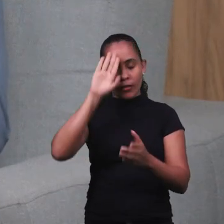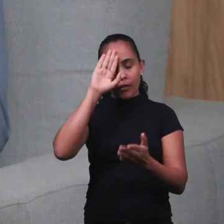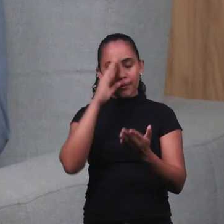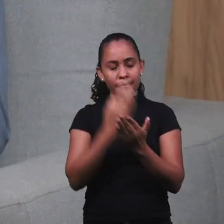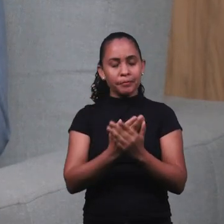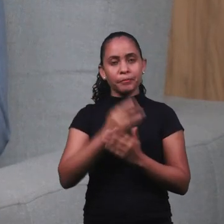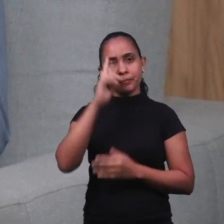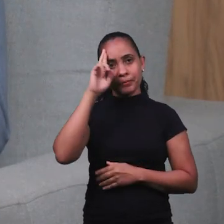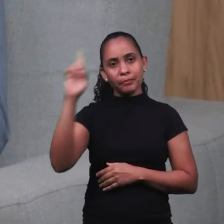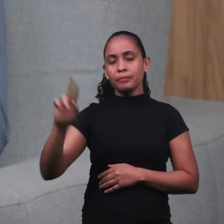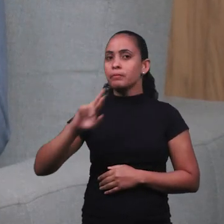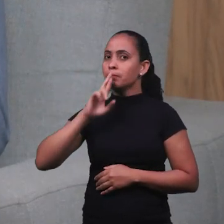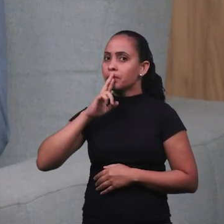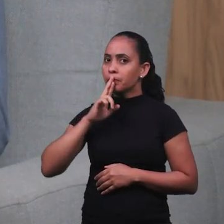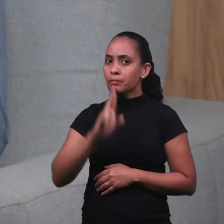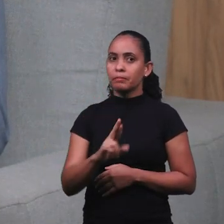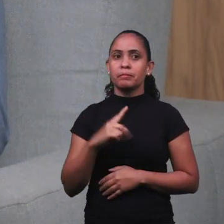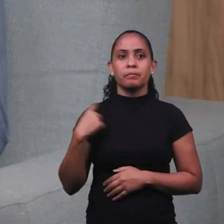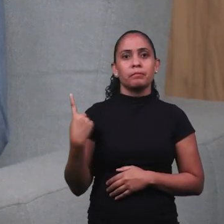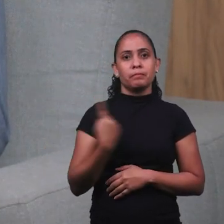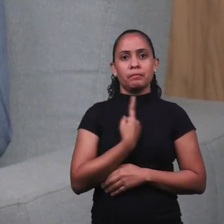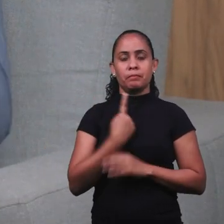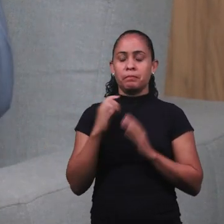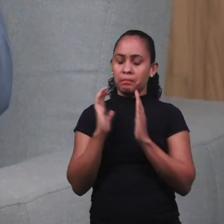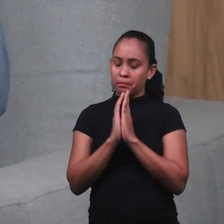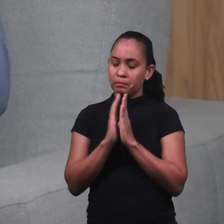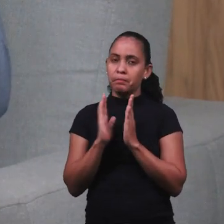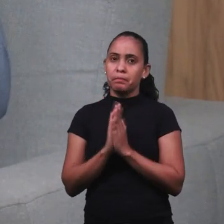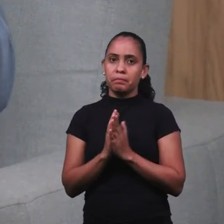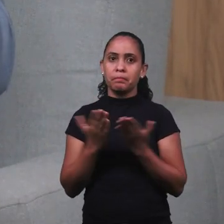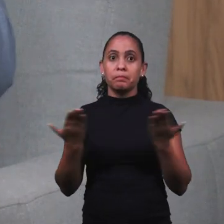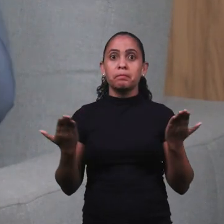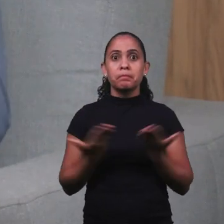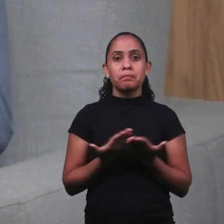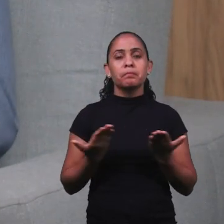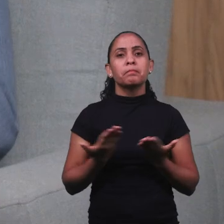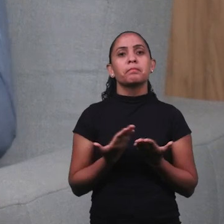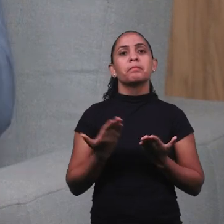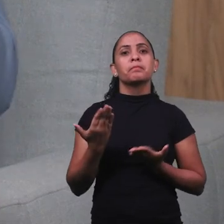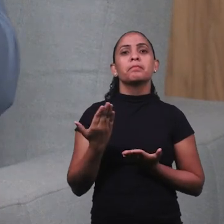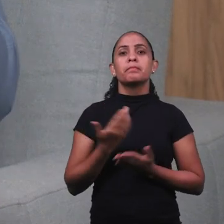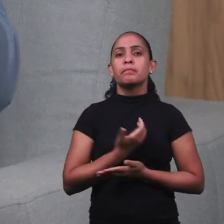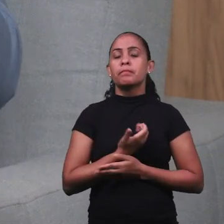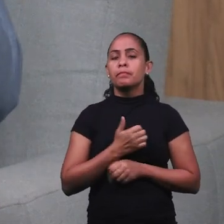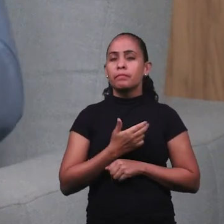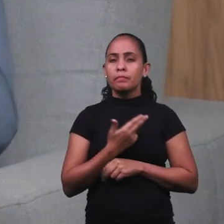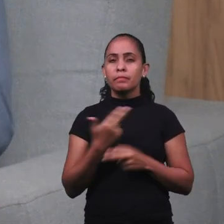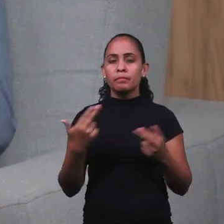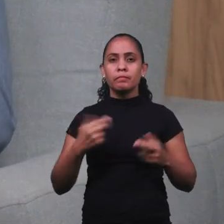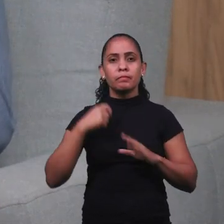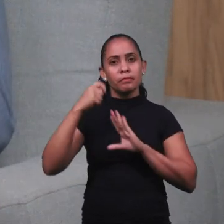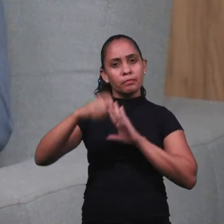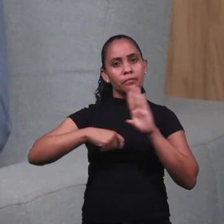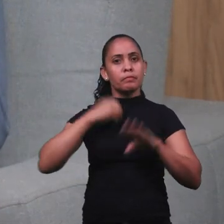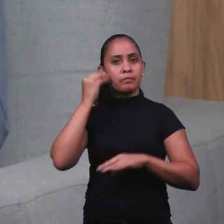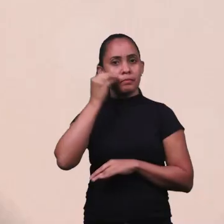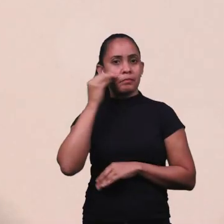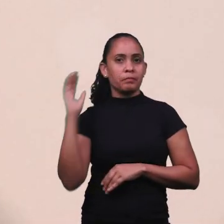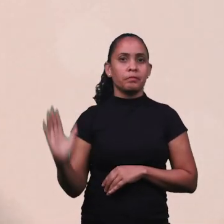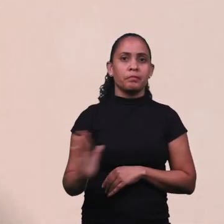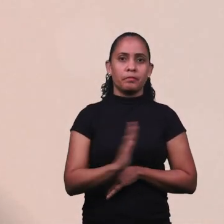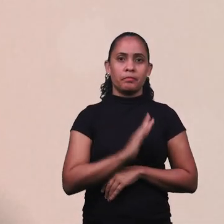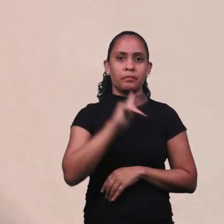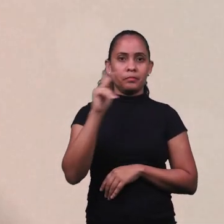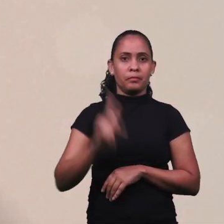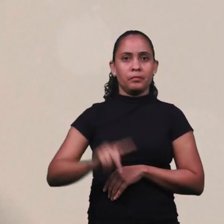Senhor responde à nossa oração. Vamos assistir agora mais alguns vídeos de irmãos contando as suas experiências.